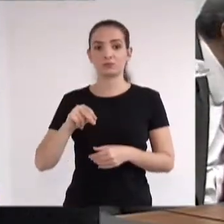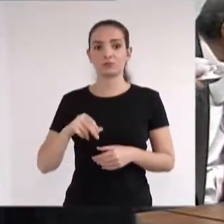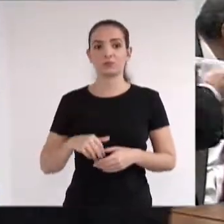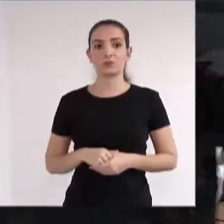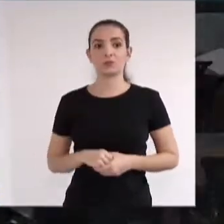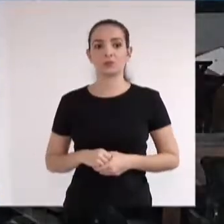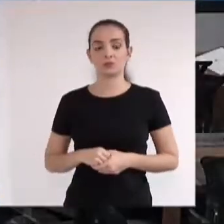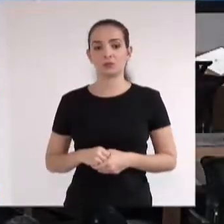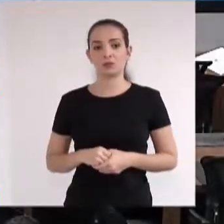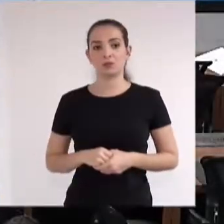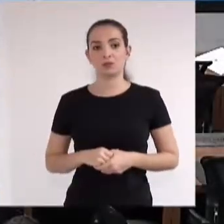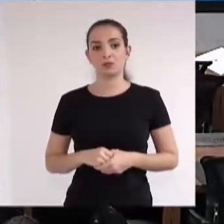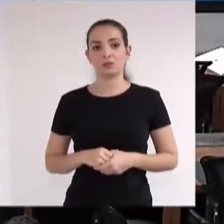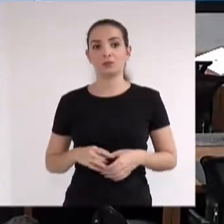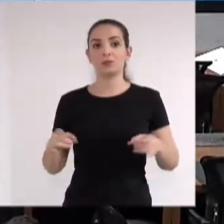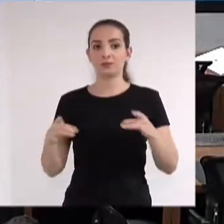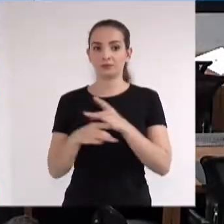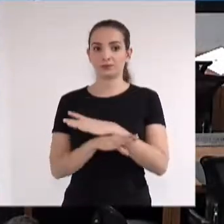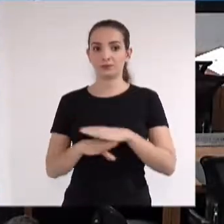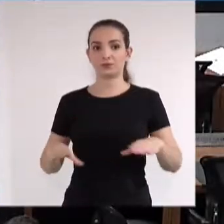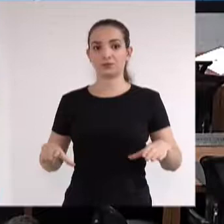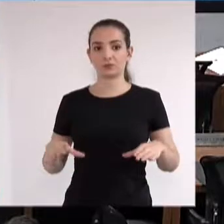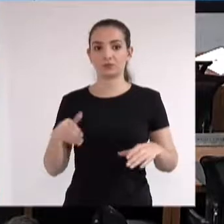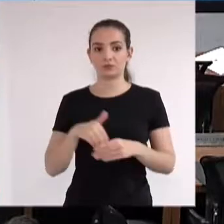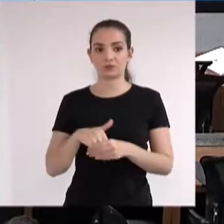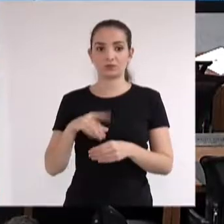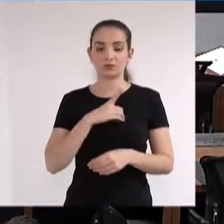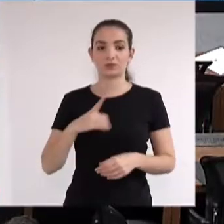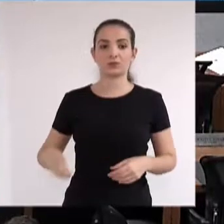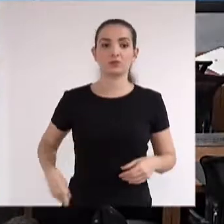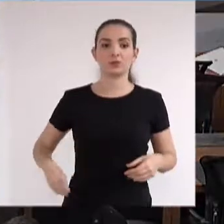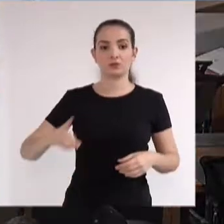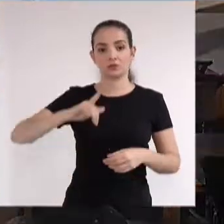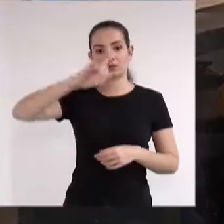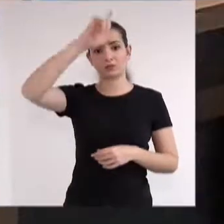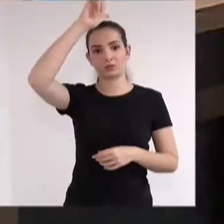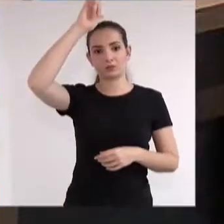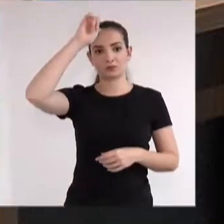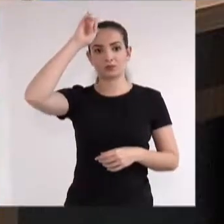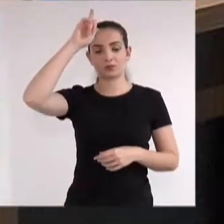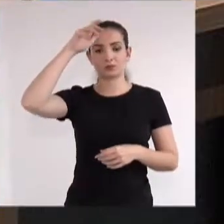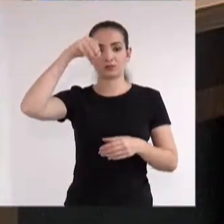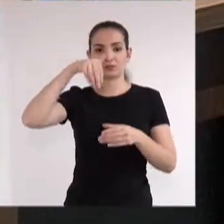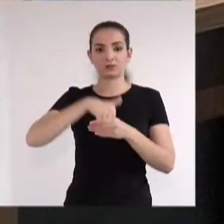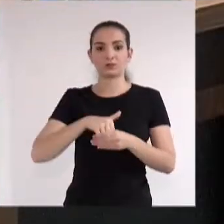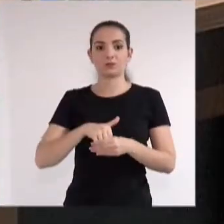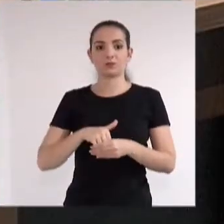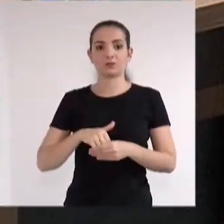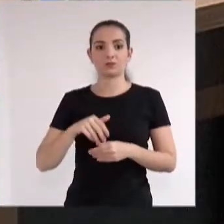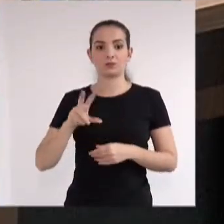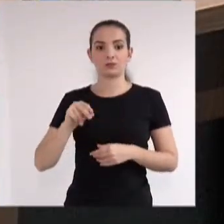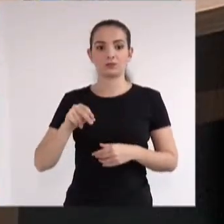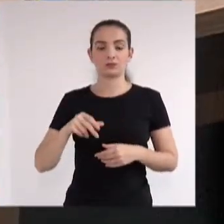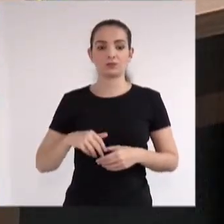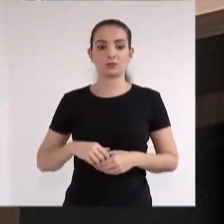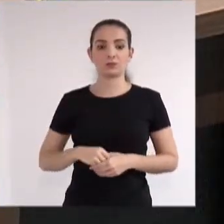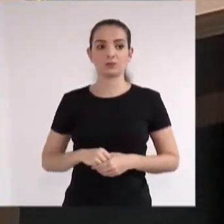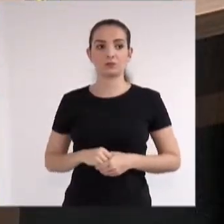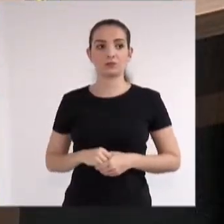não. Concluiu a votação. Deputada Graziele Machado. Deputada Graziele Machado vota